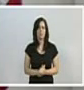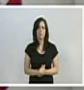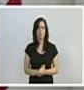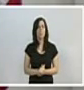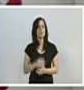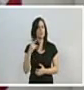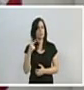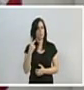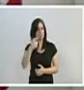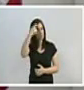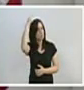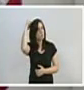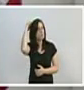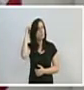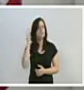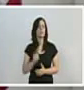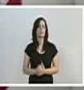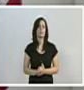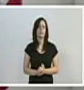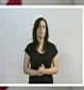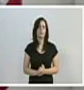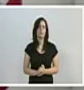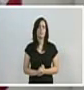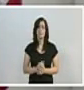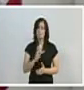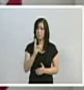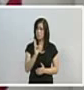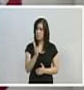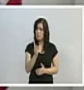Vereador Adriano, destas,